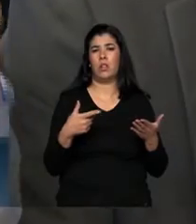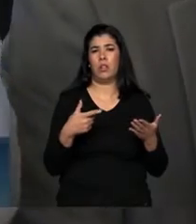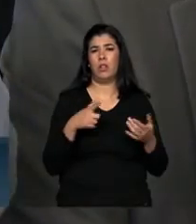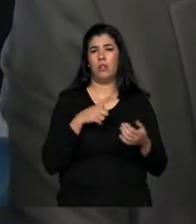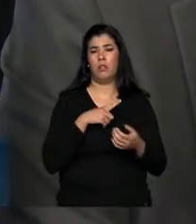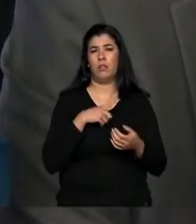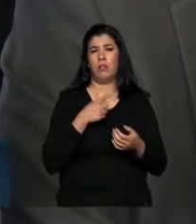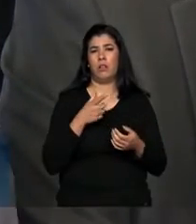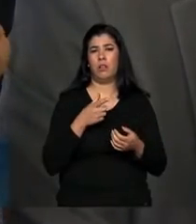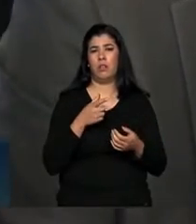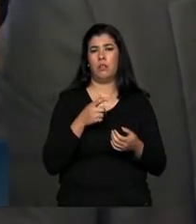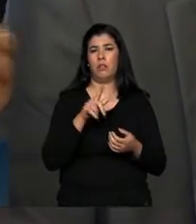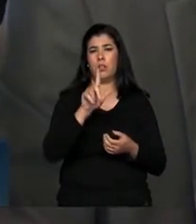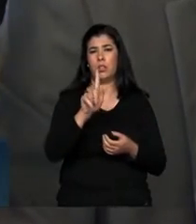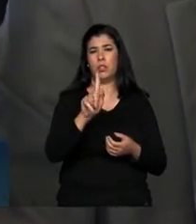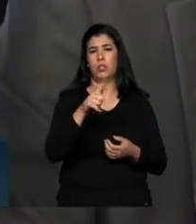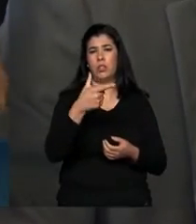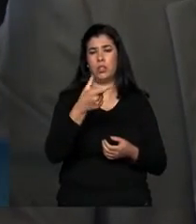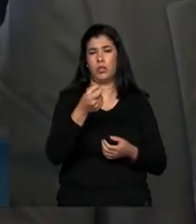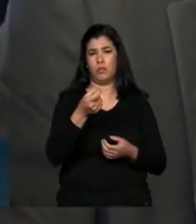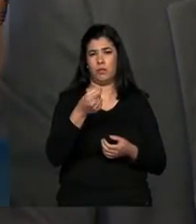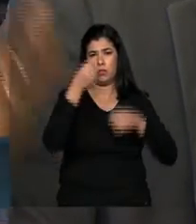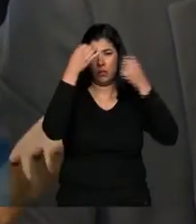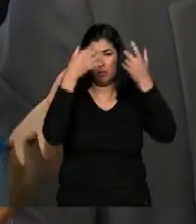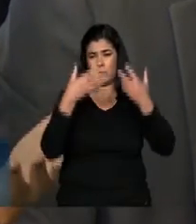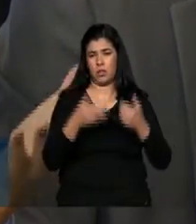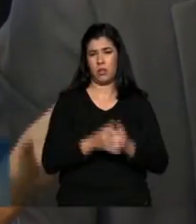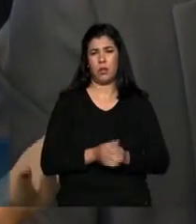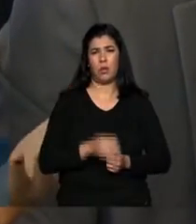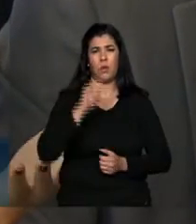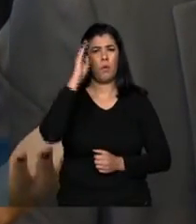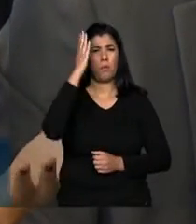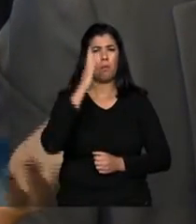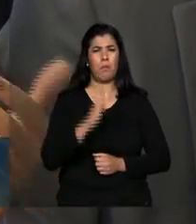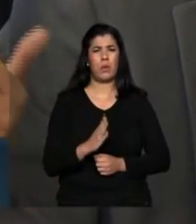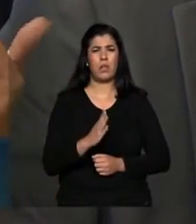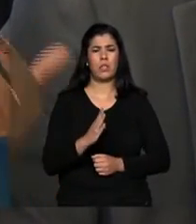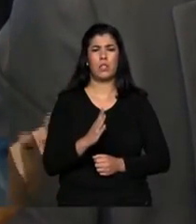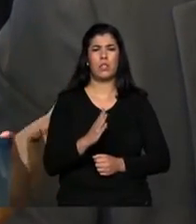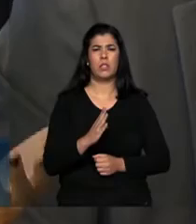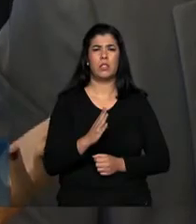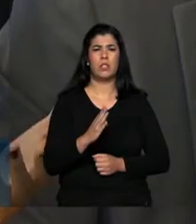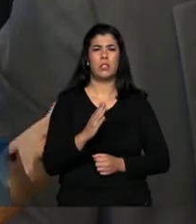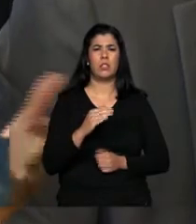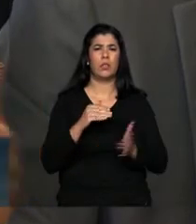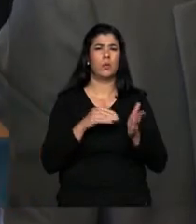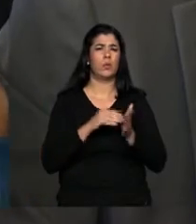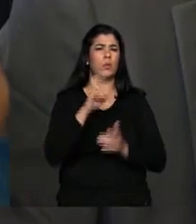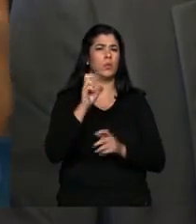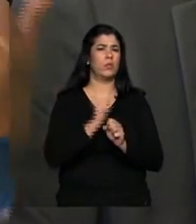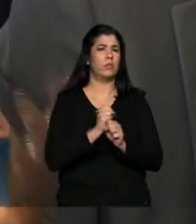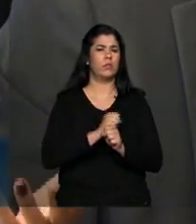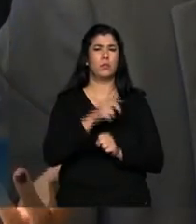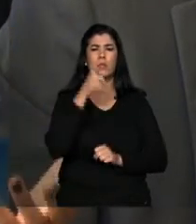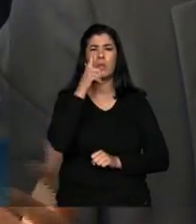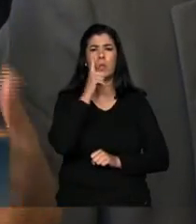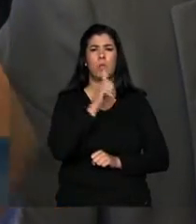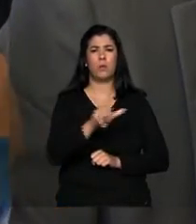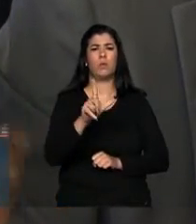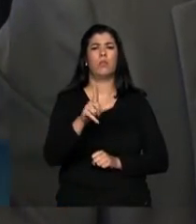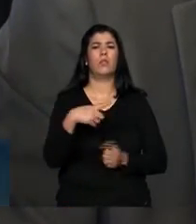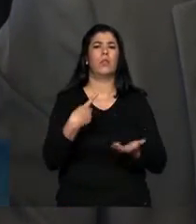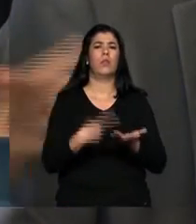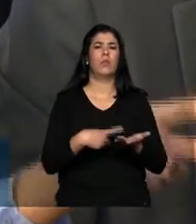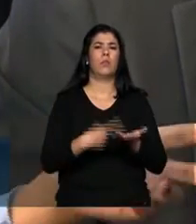Folha. É a do G20. Exatamente, dizendo que o Brasil não fecha um acordo comercial há 5 anos, que ele está ficando para trás e que